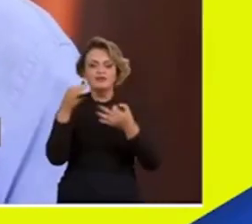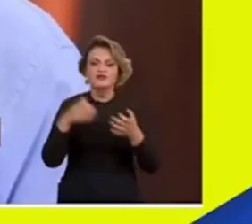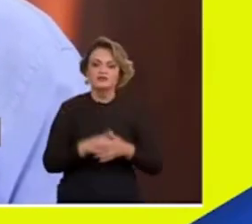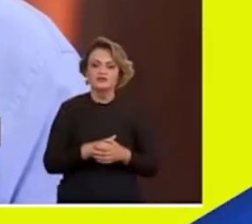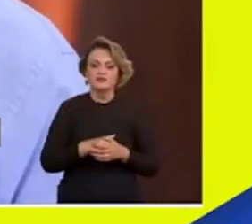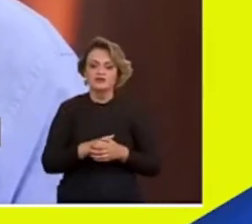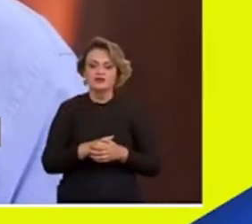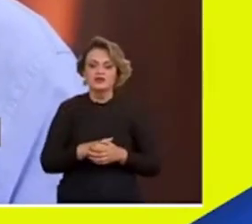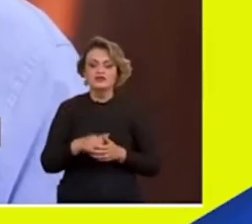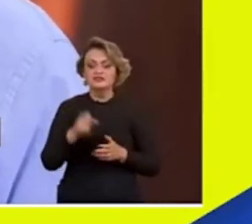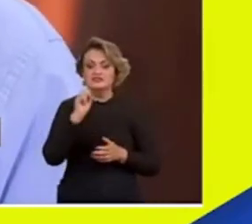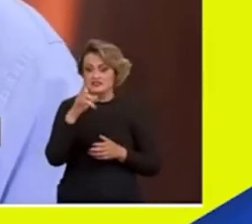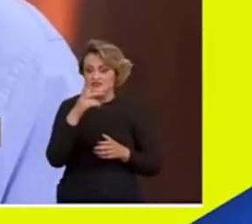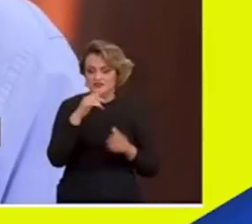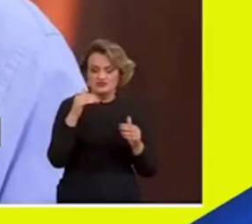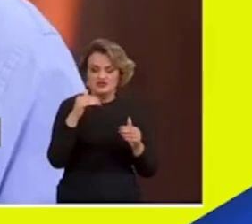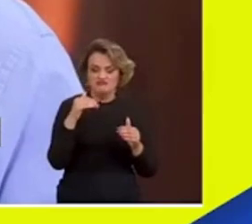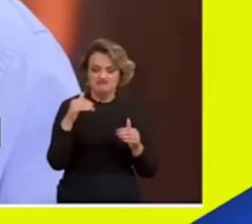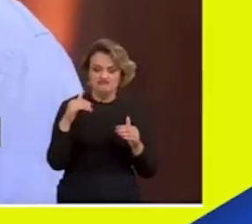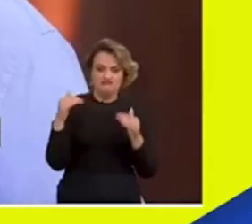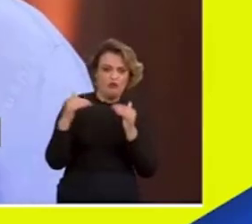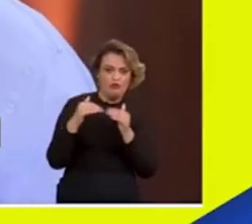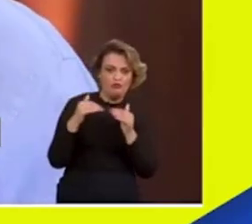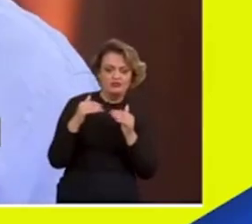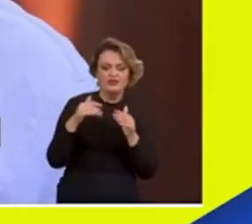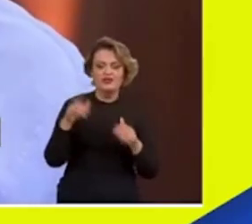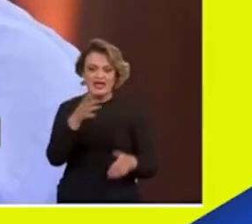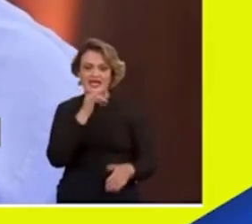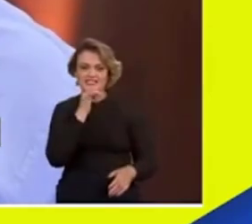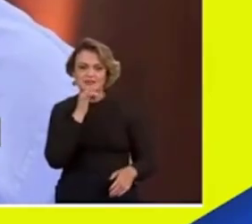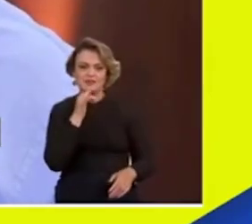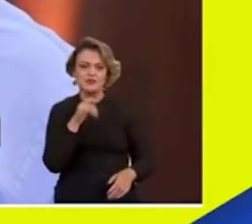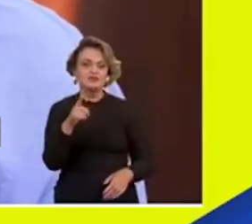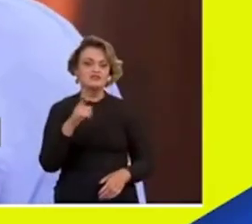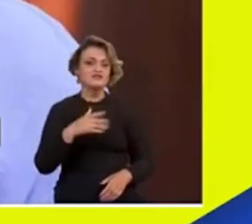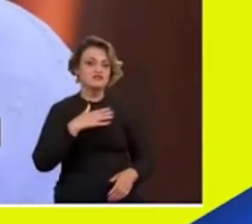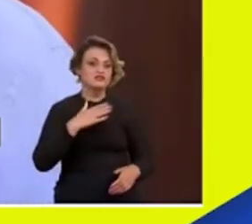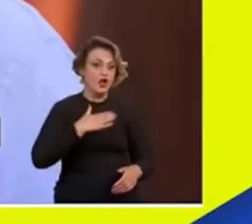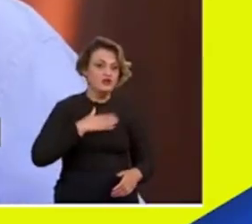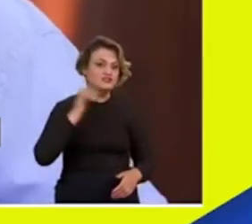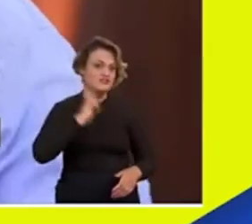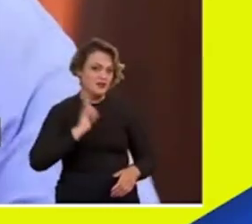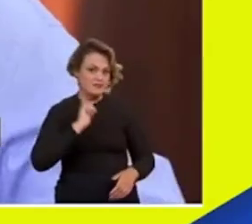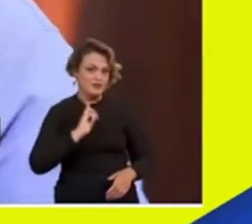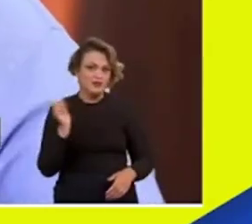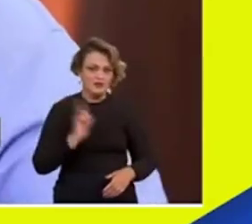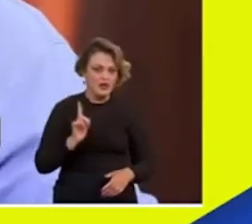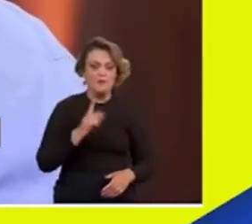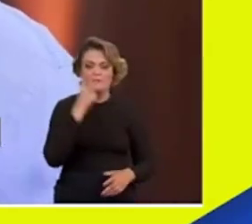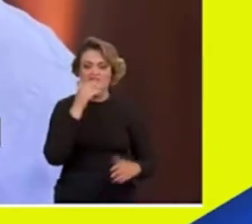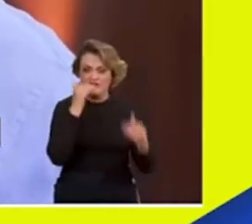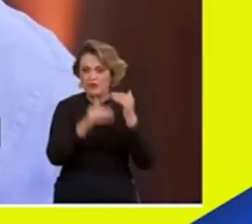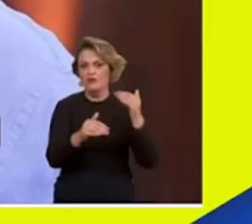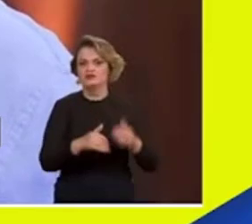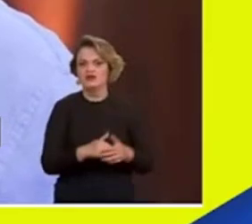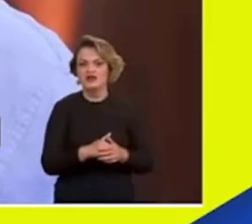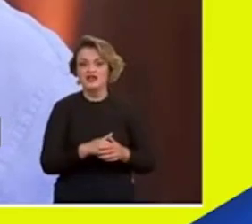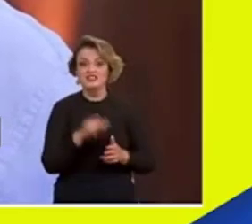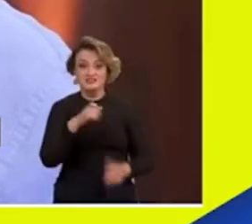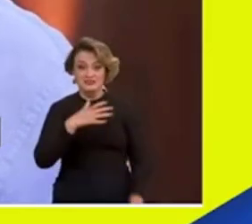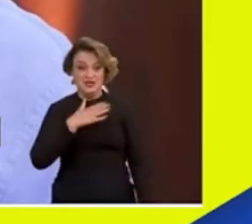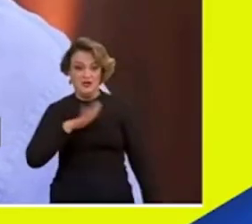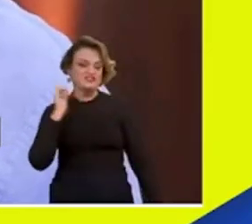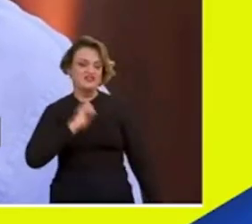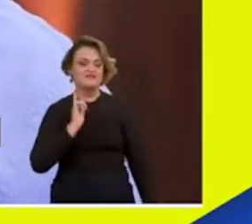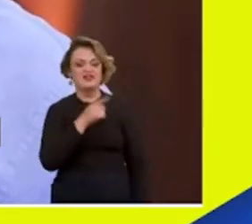petista. É que nem Flamengo. Quem não é Flamengo é contra o Flamengo. Quem não é Flamengo é incapaz de reconhecer que o Flamengo joga bem. Não,